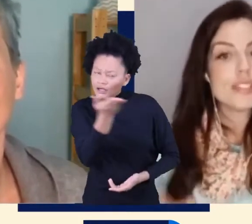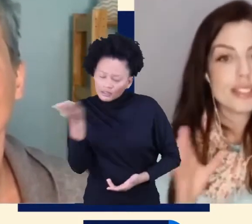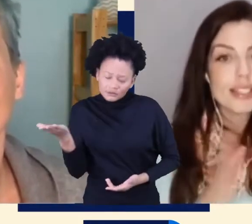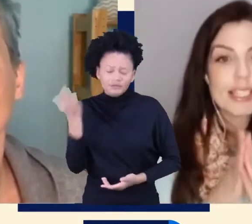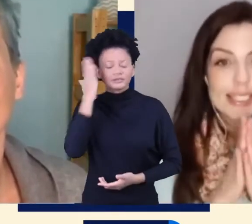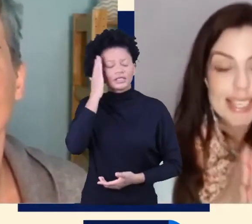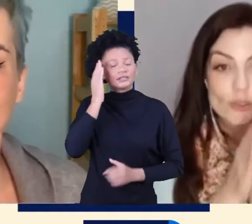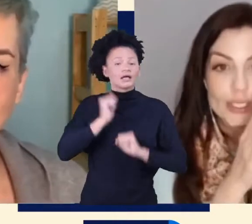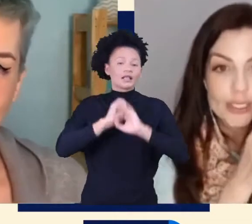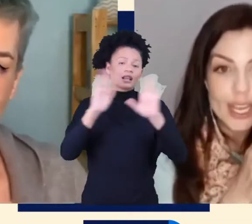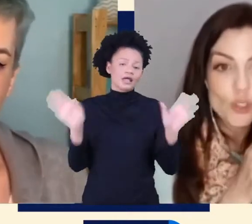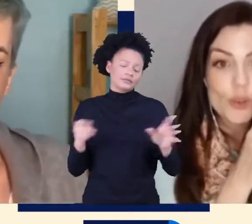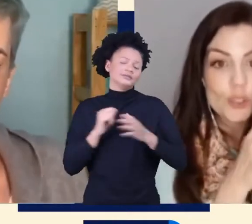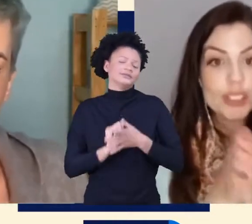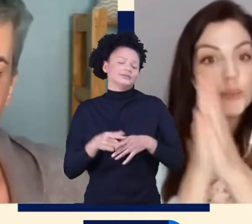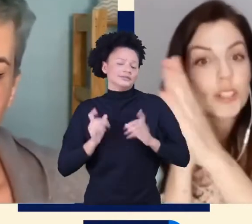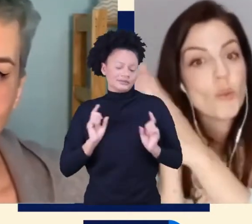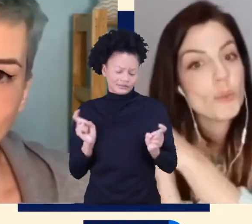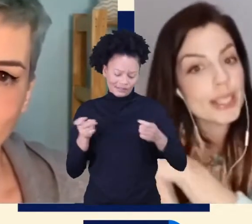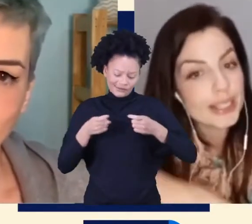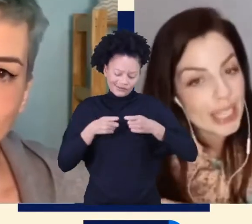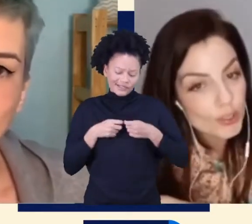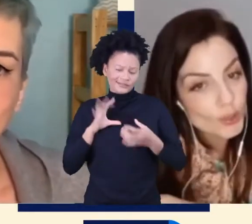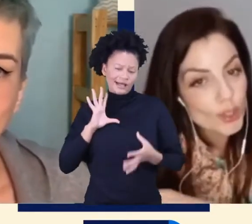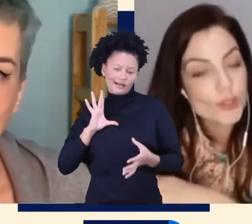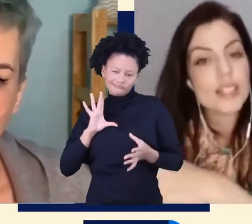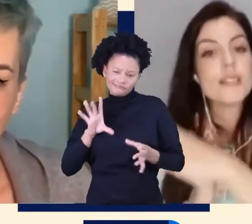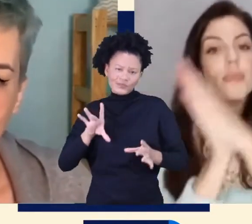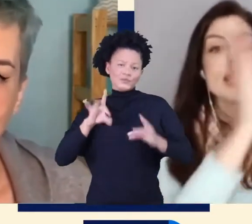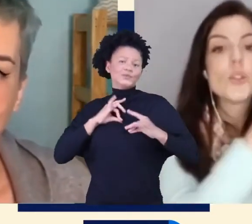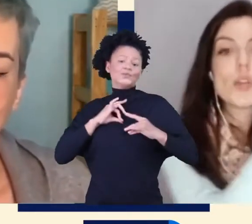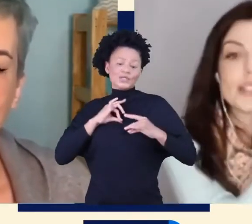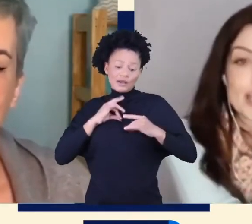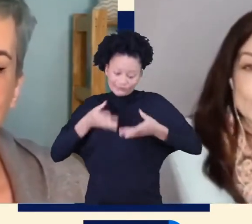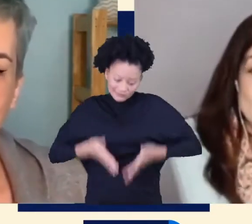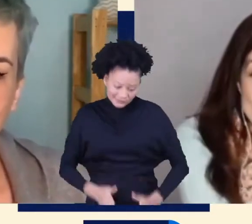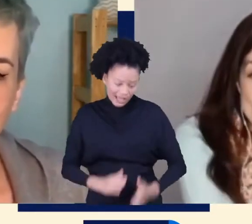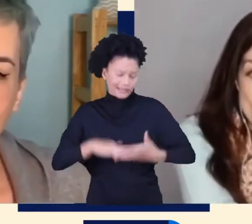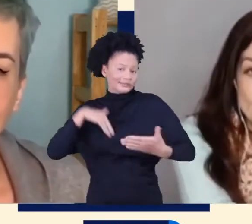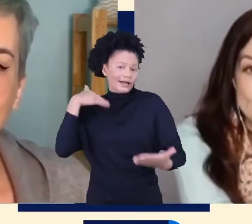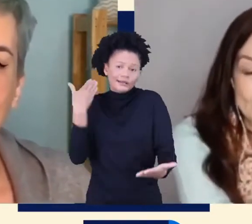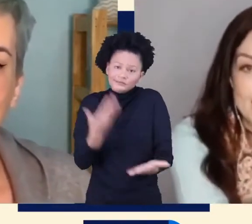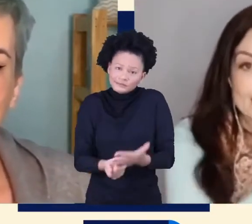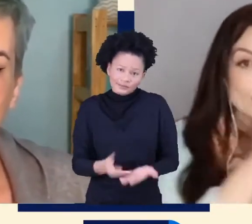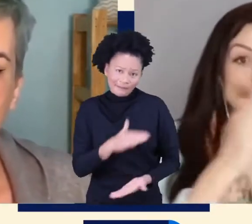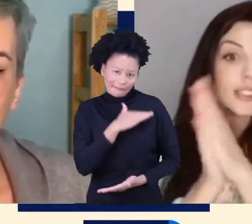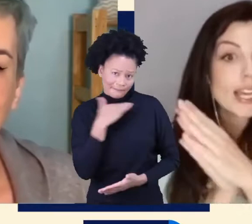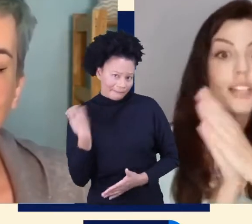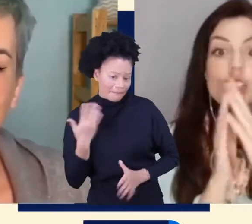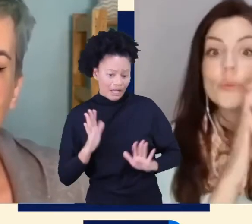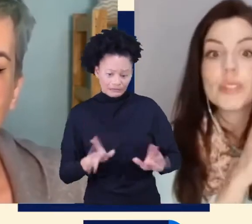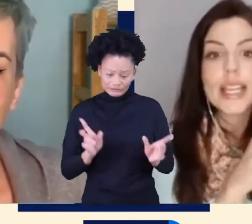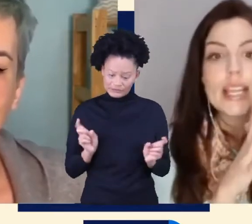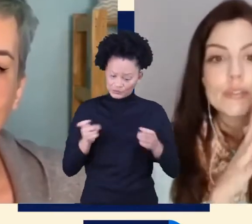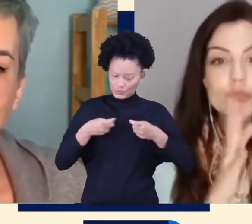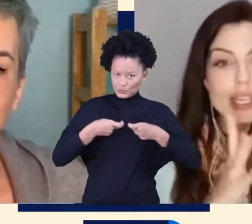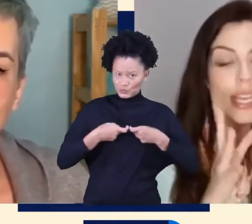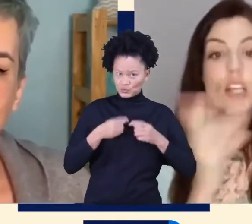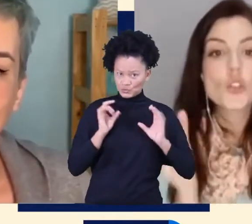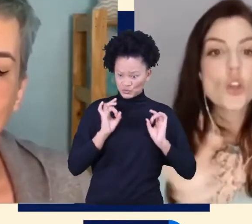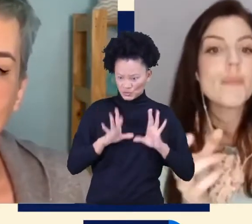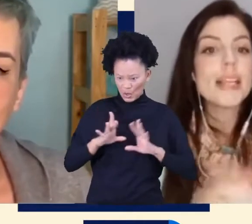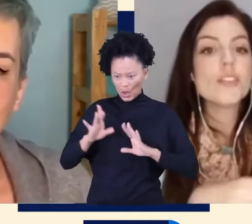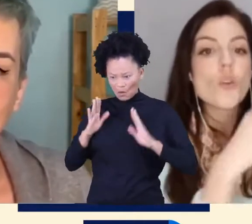para vocês entenderem que sexualidade é uma coisa que nos acompanha desde o nosso nascimento até a nossa morte, tá? E sexualidade não tem a